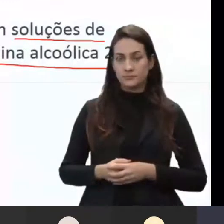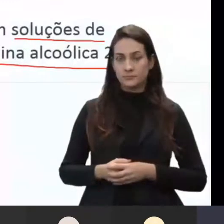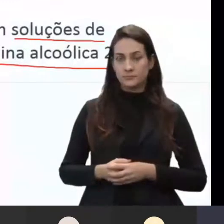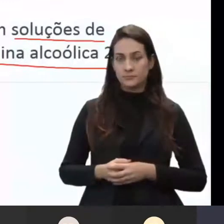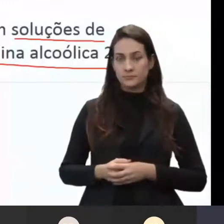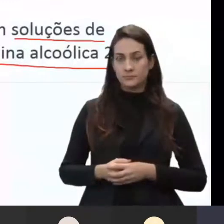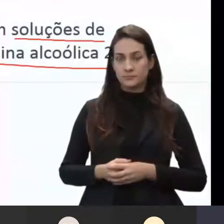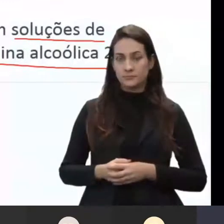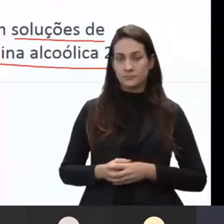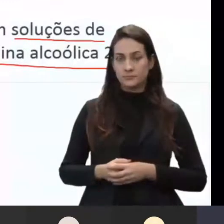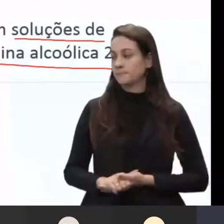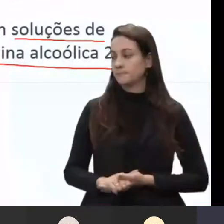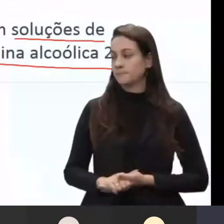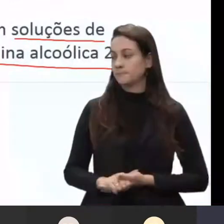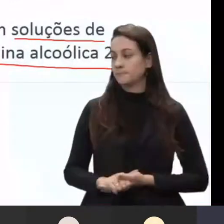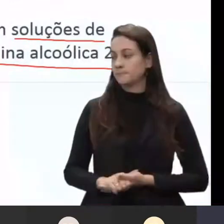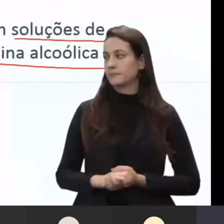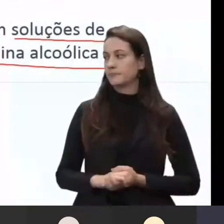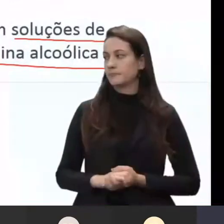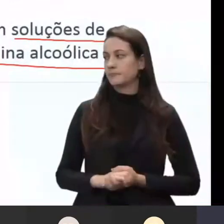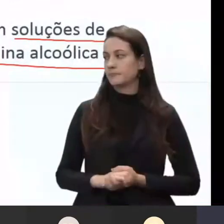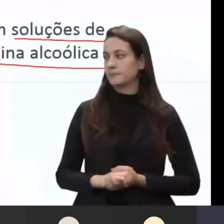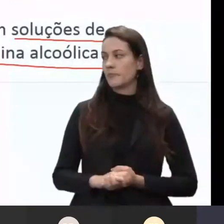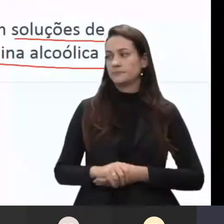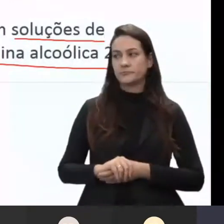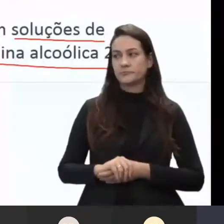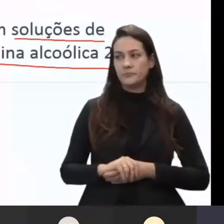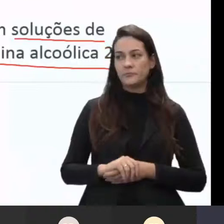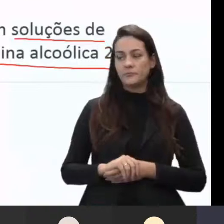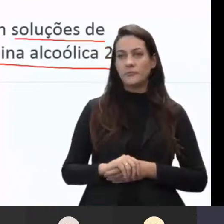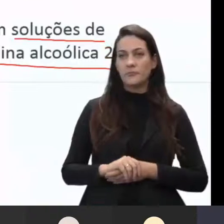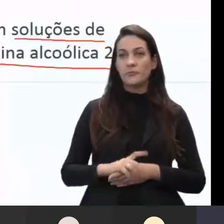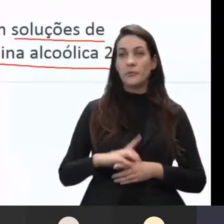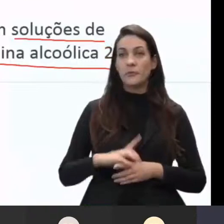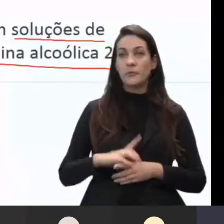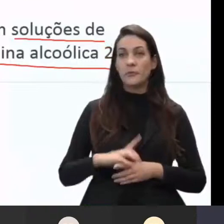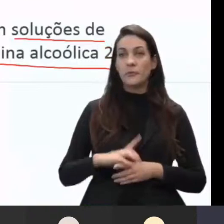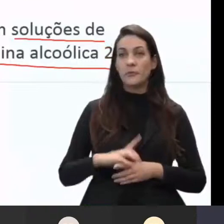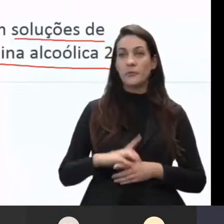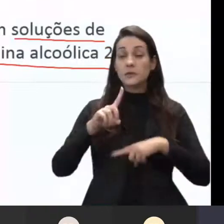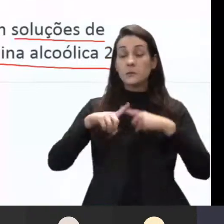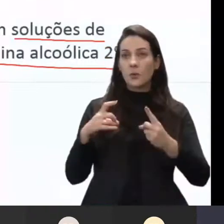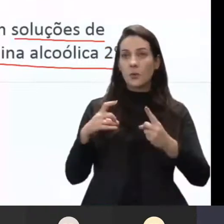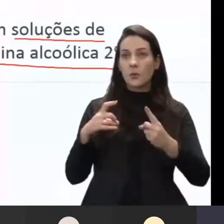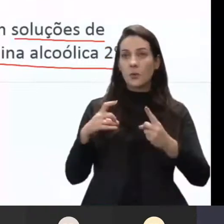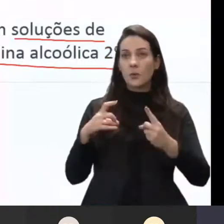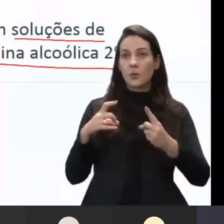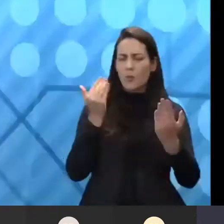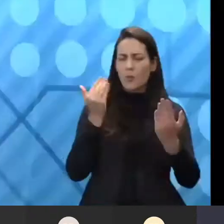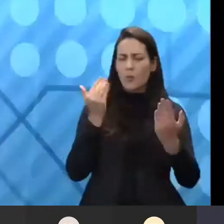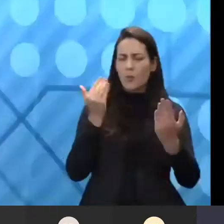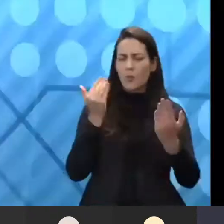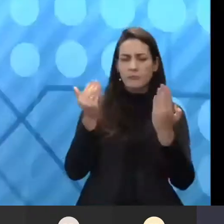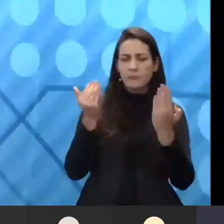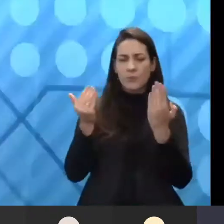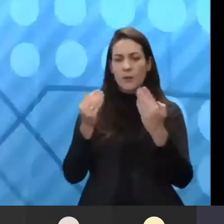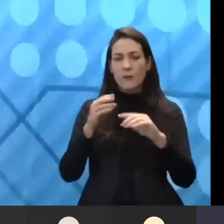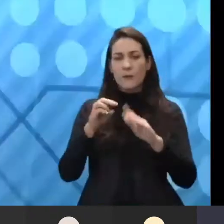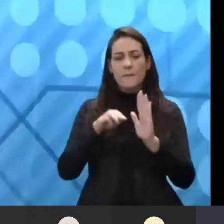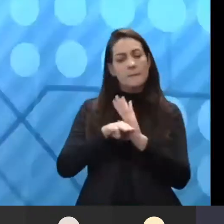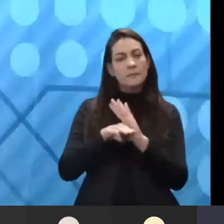tecidos inanimados, tá? E aí, então, nós iremos comparar qual que é o melhor